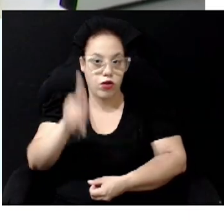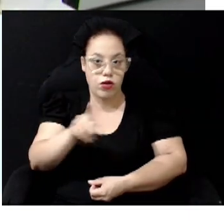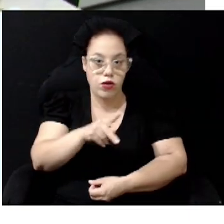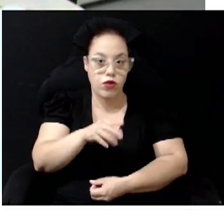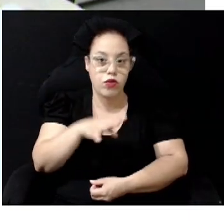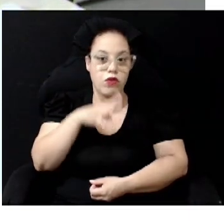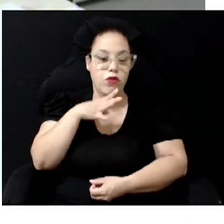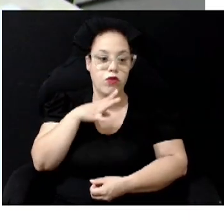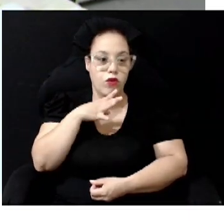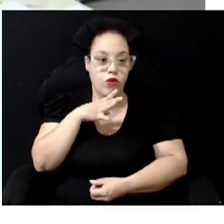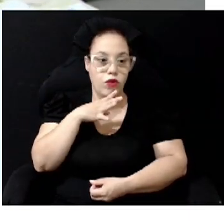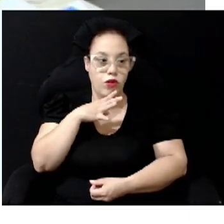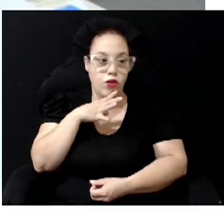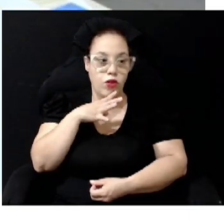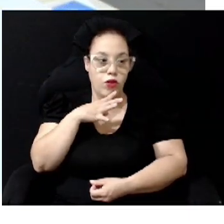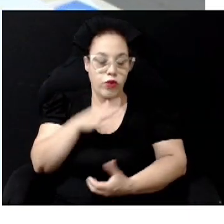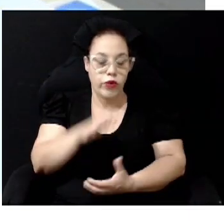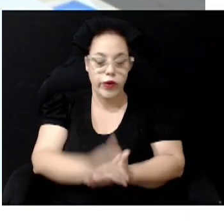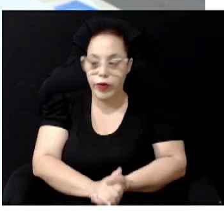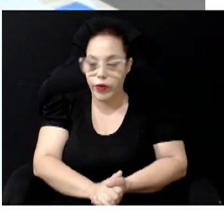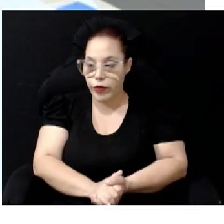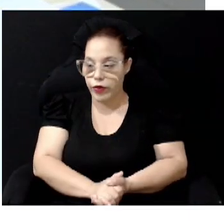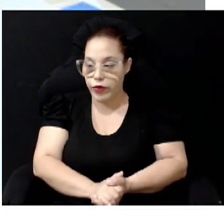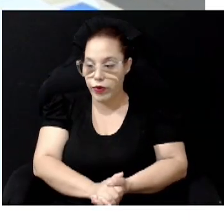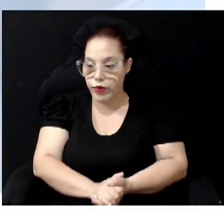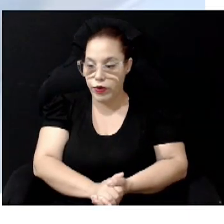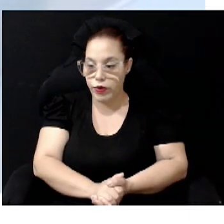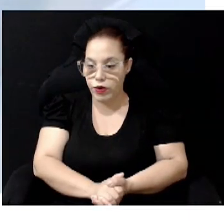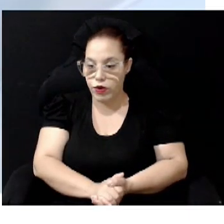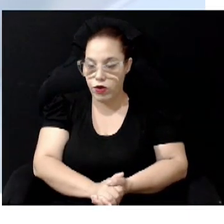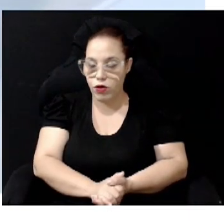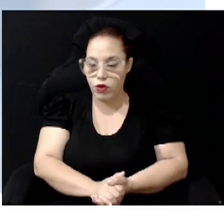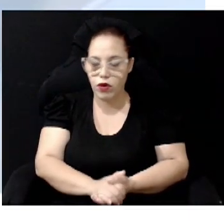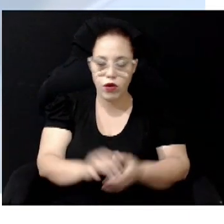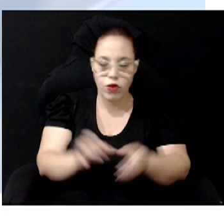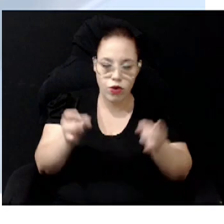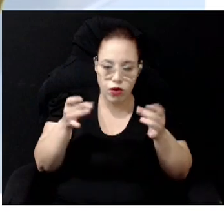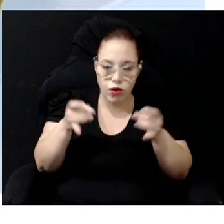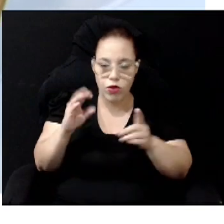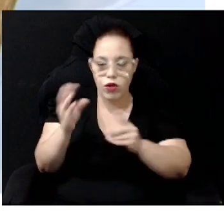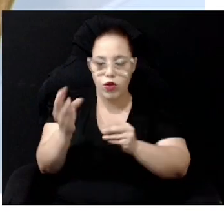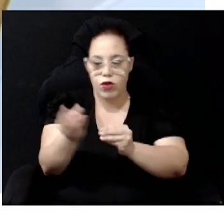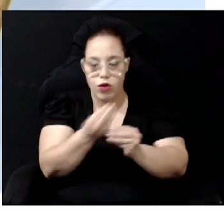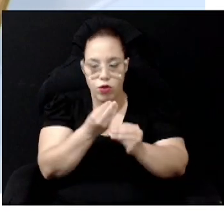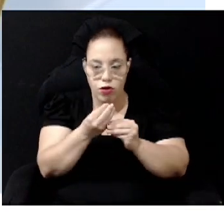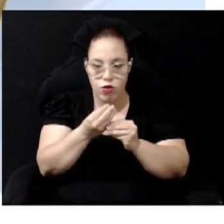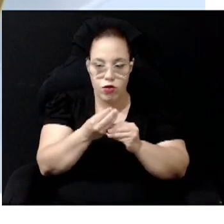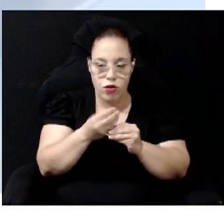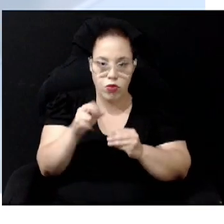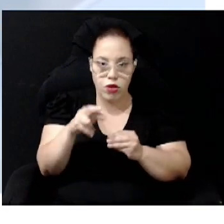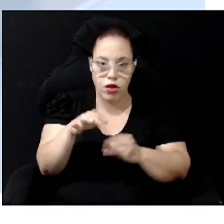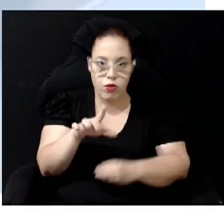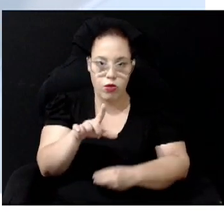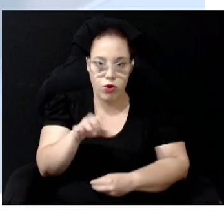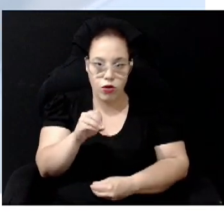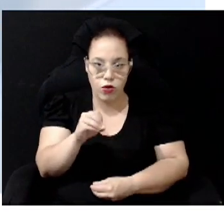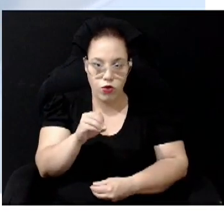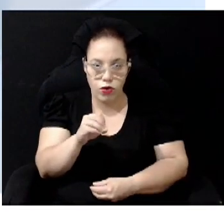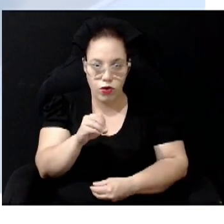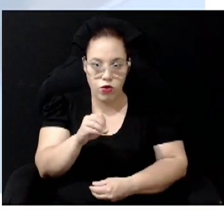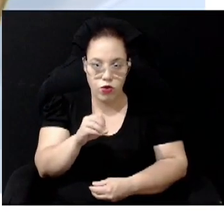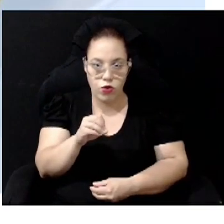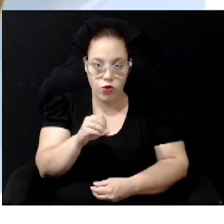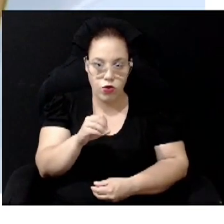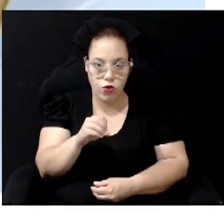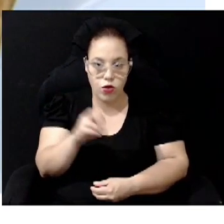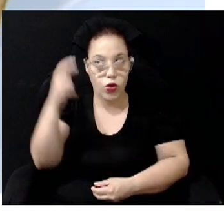médio, nós também temos as ênfases em História da Arte e História do Patrimônio Histórico e Cultural, né,